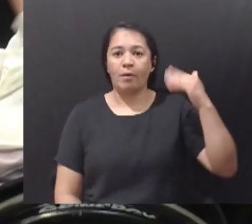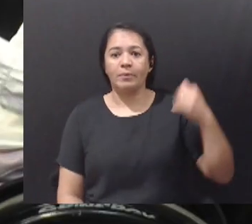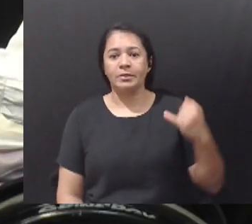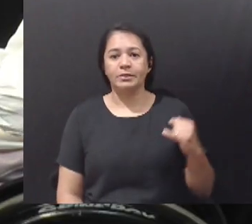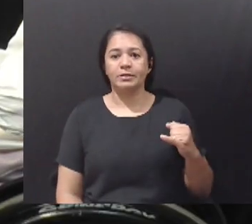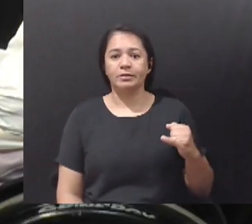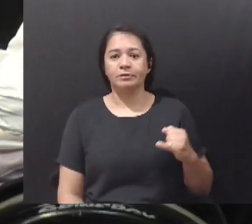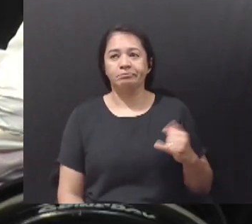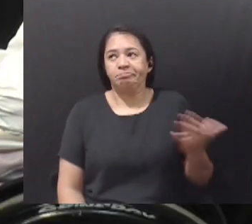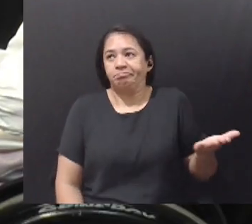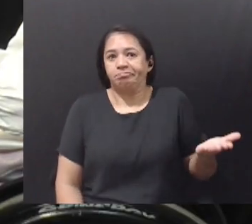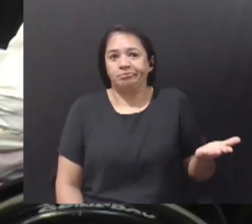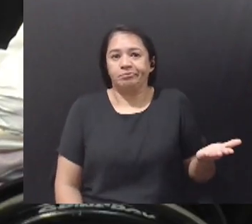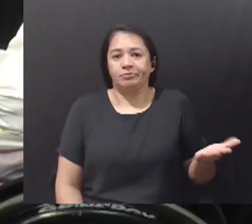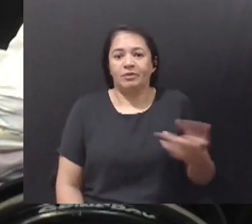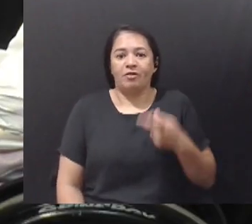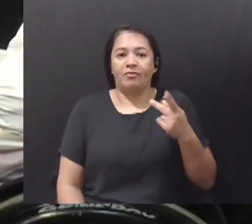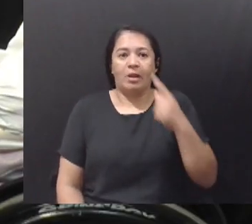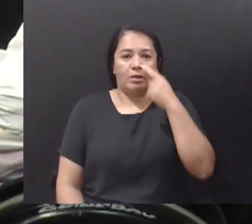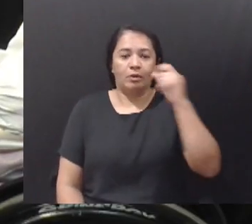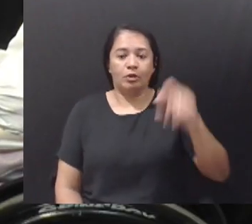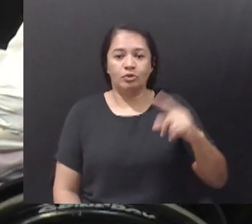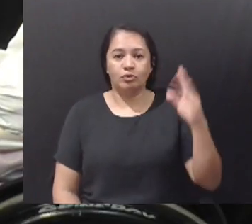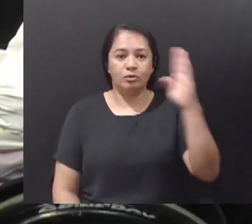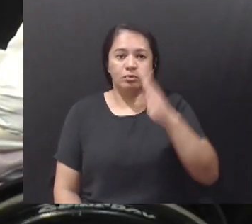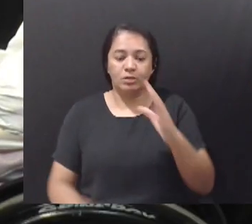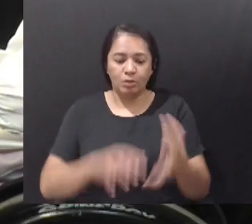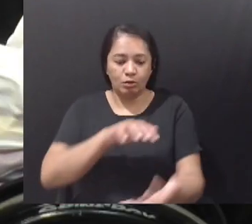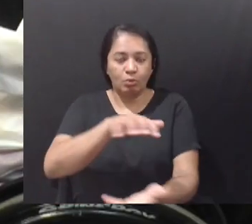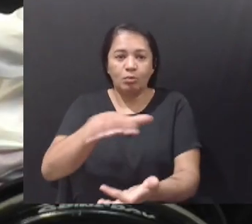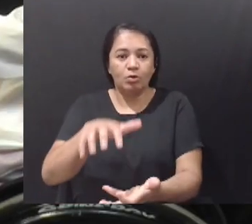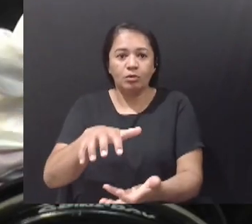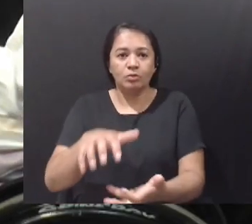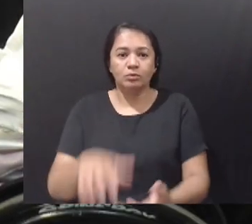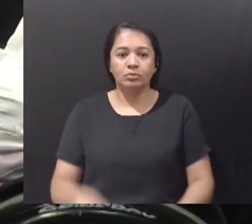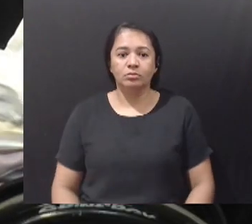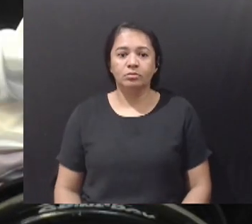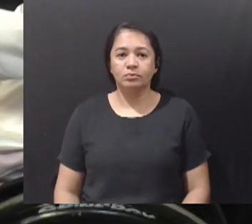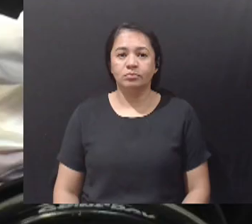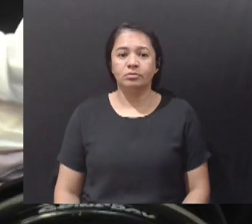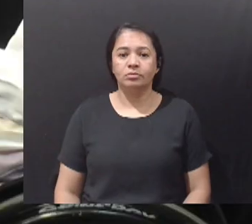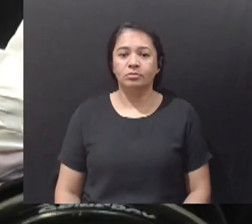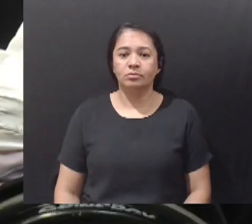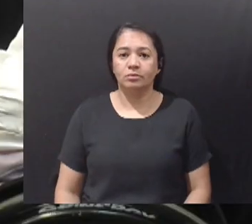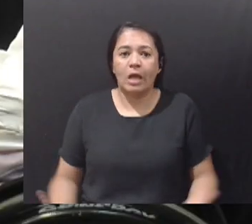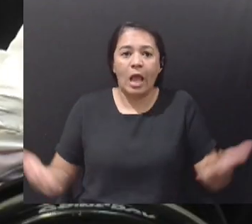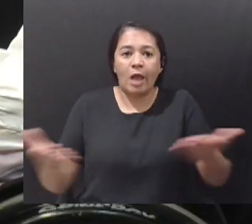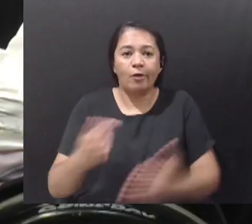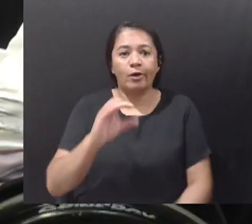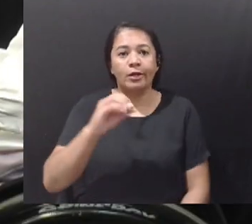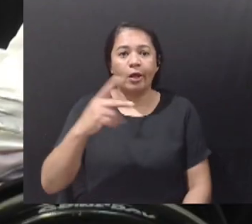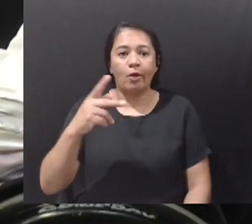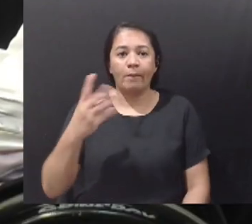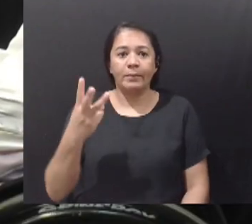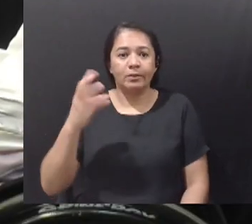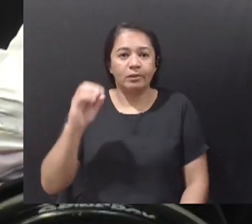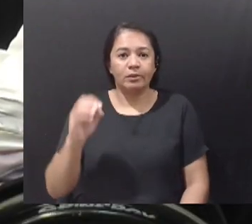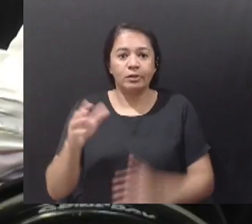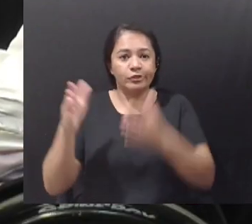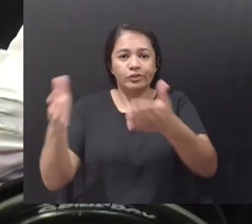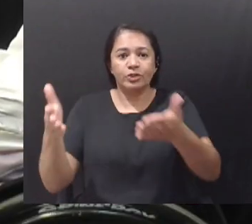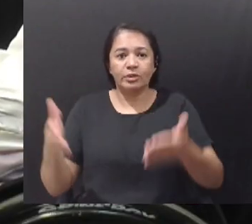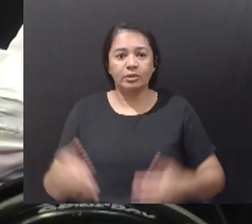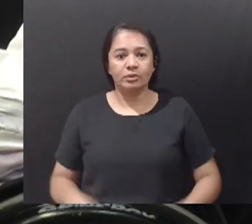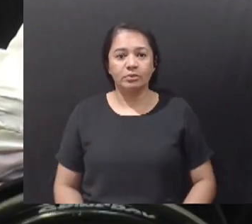isso, falar de lixo no Brasil e no mundo. A gente está aí com a COP30 chegando. Agora, daqui a pouquinho. Exatamente para